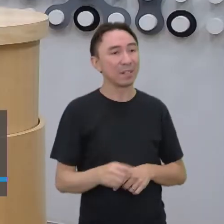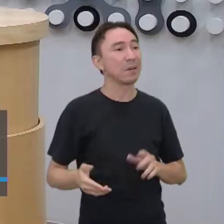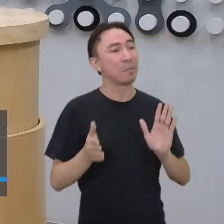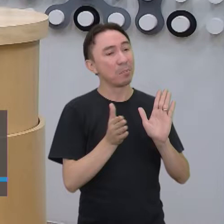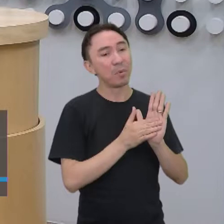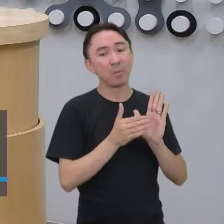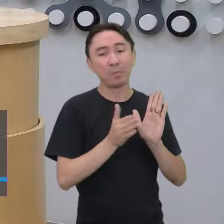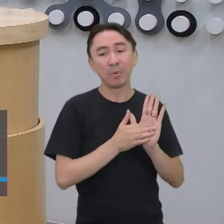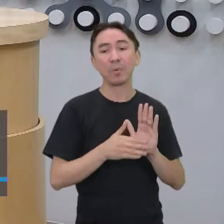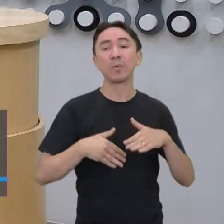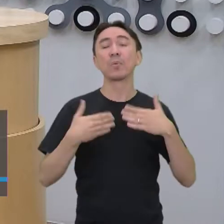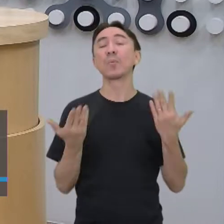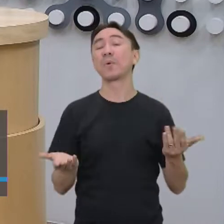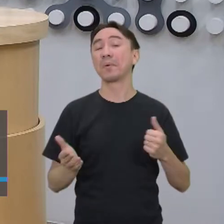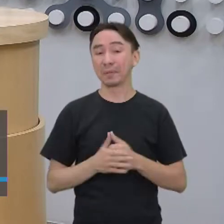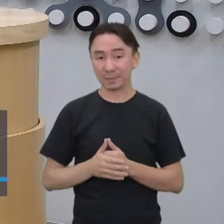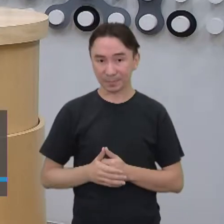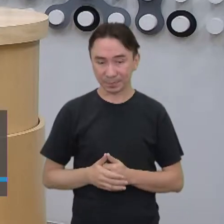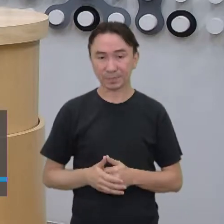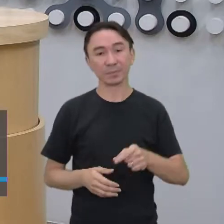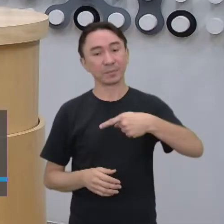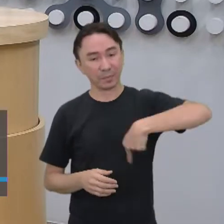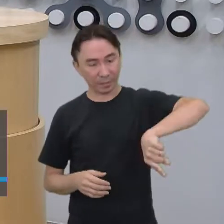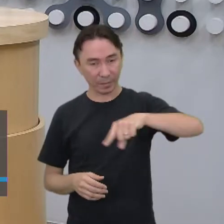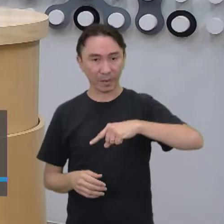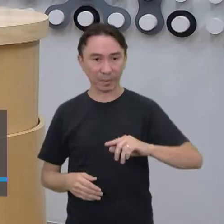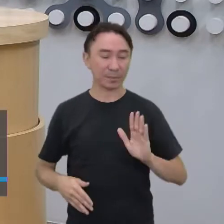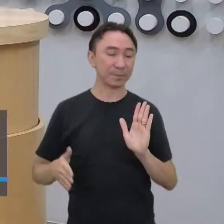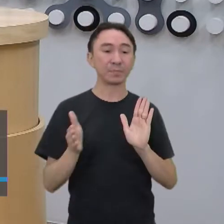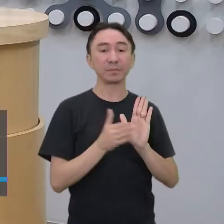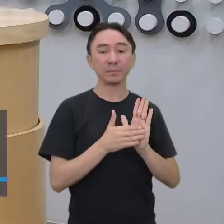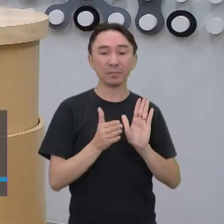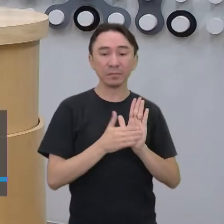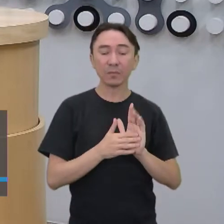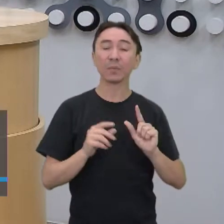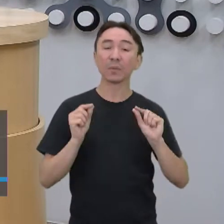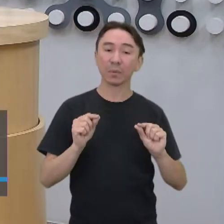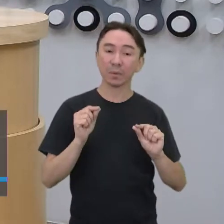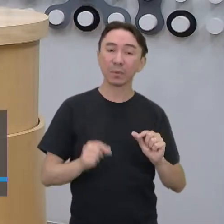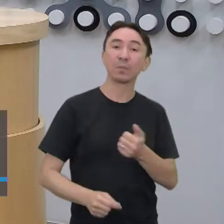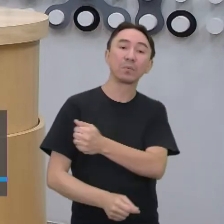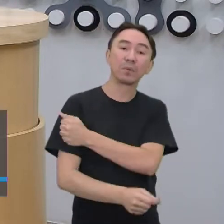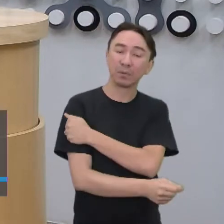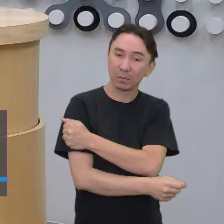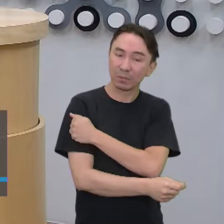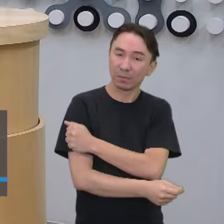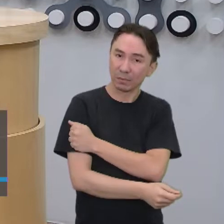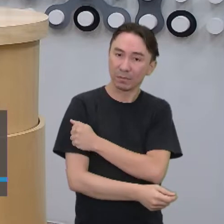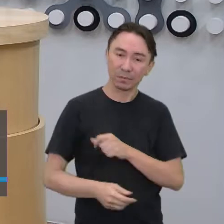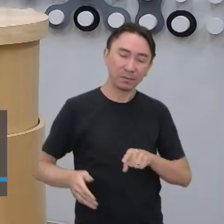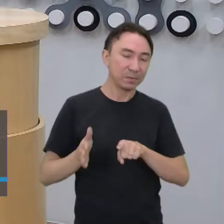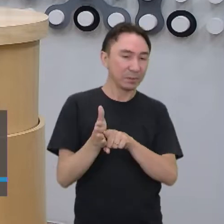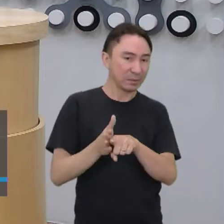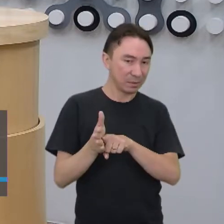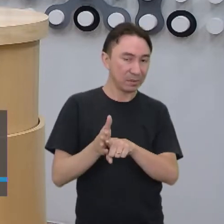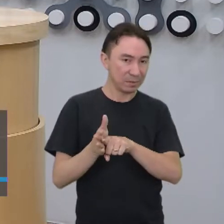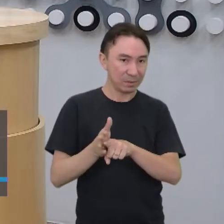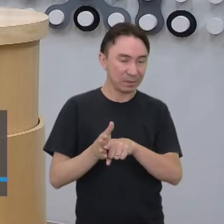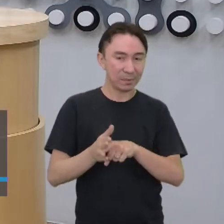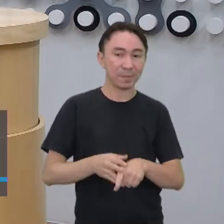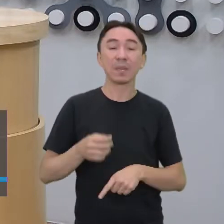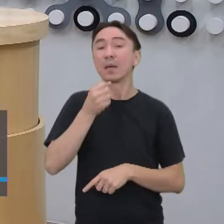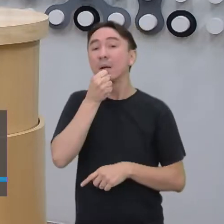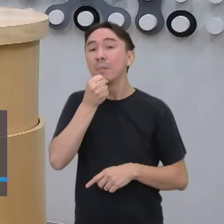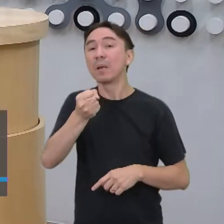A gente fez assim, a gente propôs que os estudantes investigassem a imprensa, a partir da imprensa internacional. Certo. Aí,